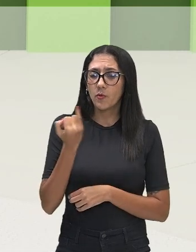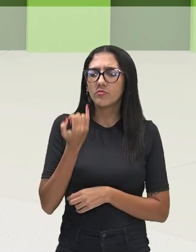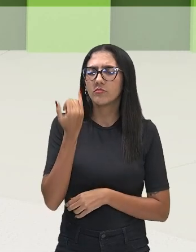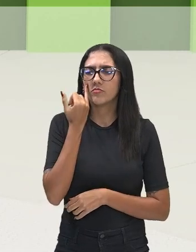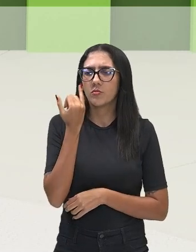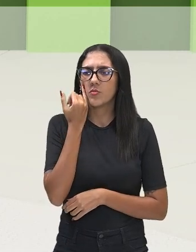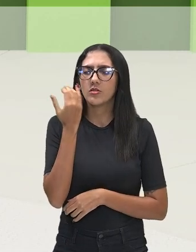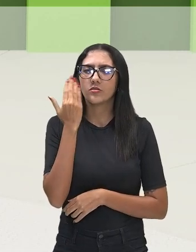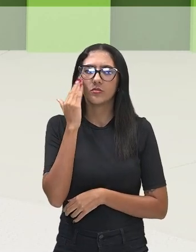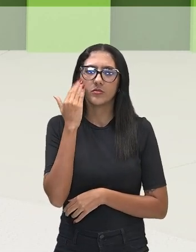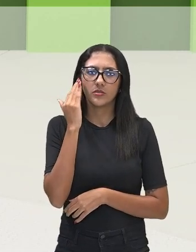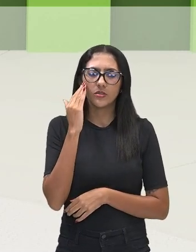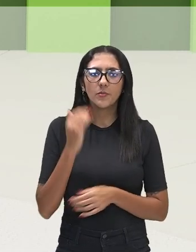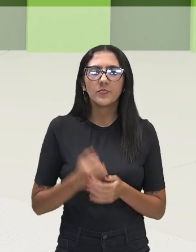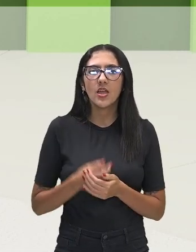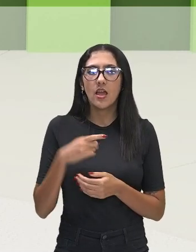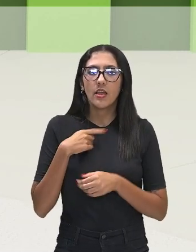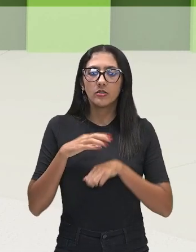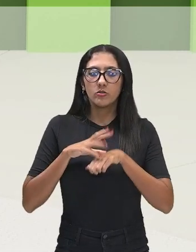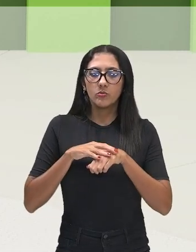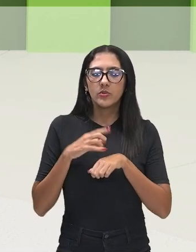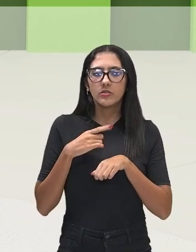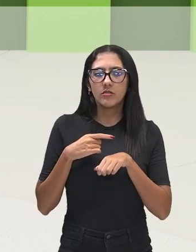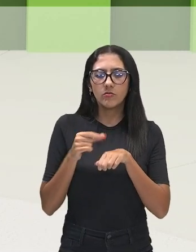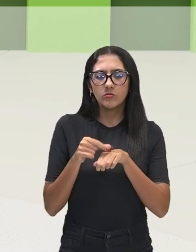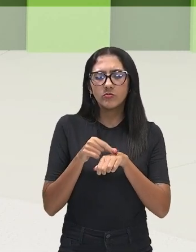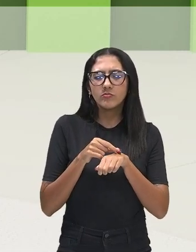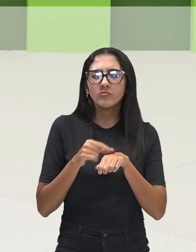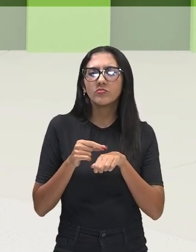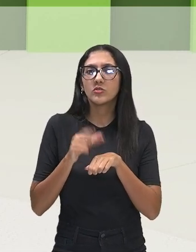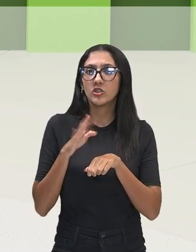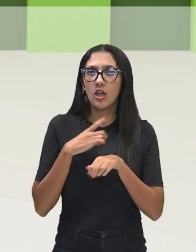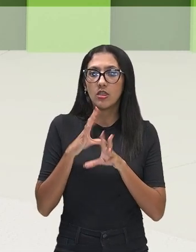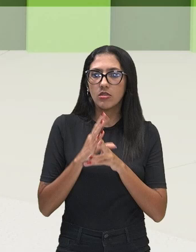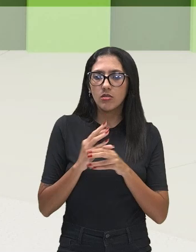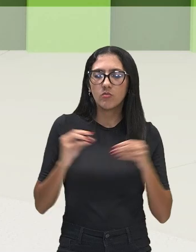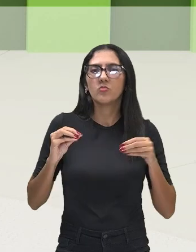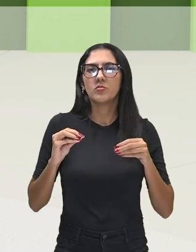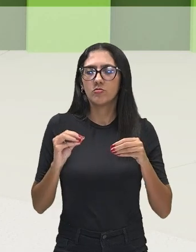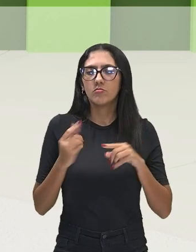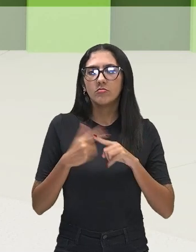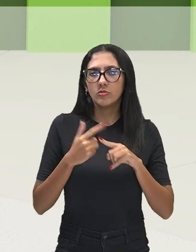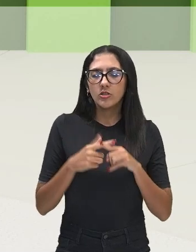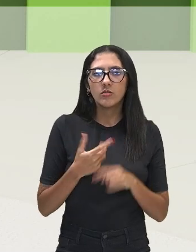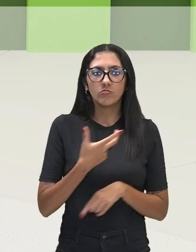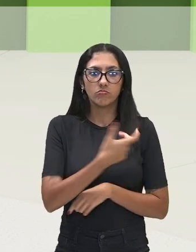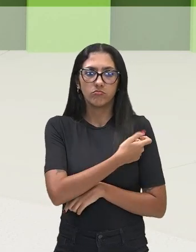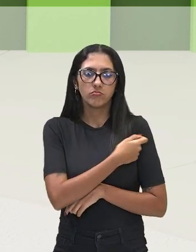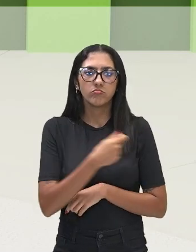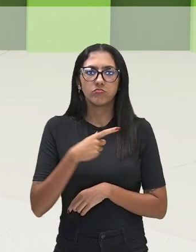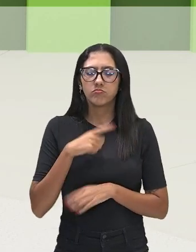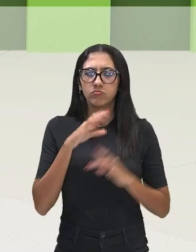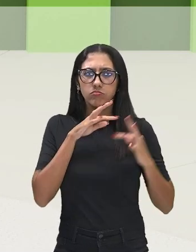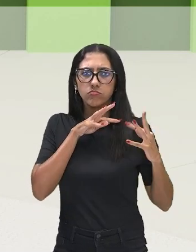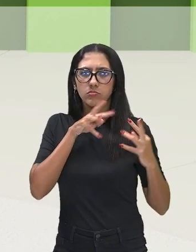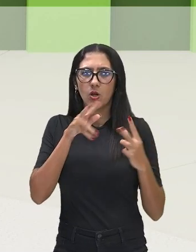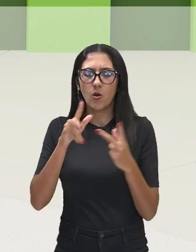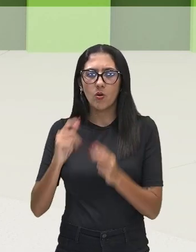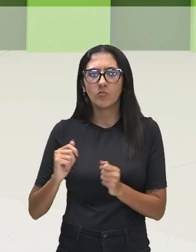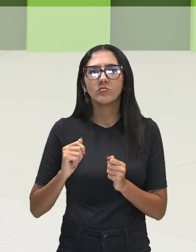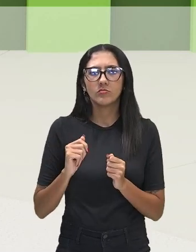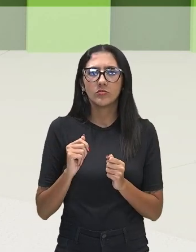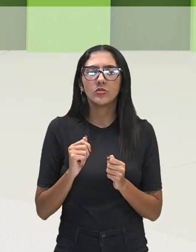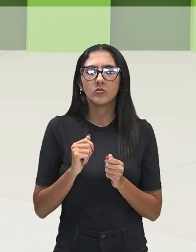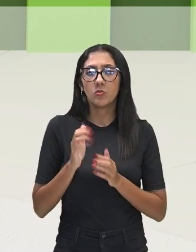que a varíola foi erradicada devido à sua vacinação em massa no mundo em meados dos